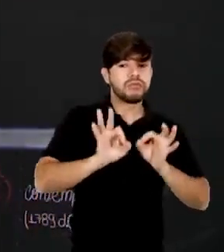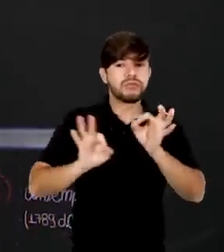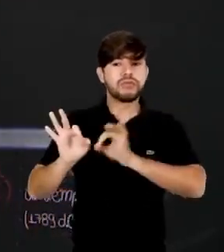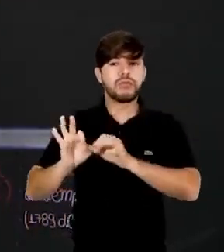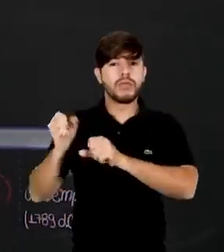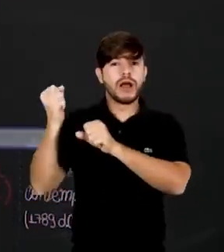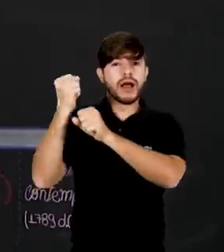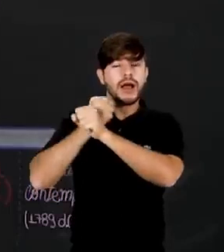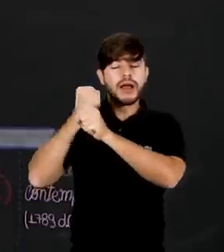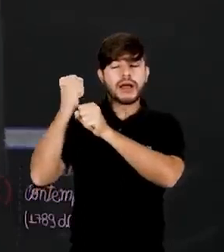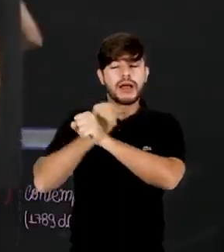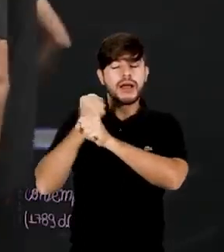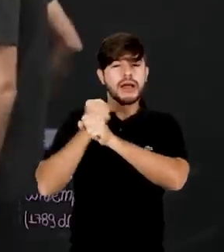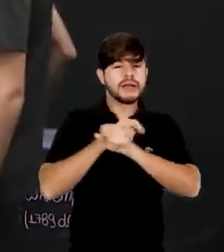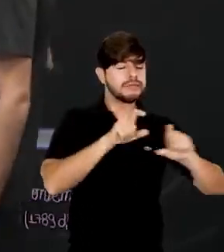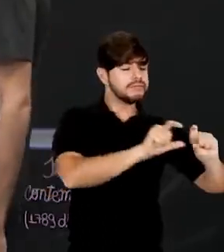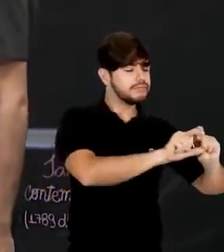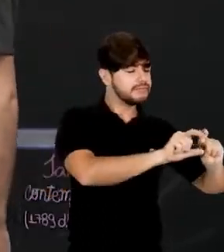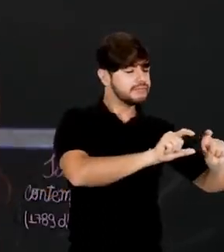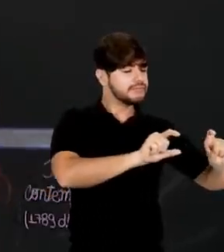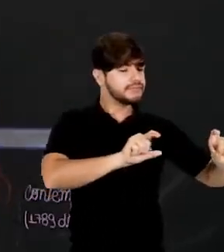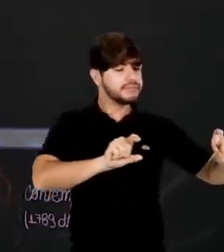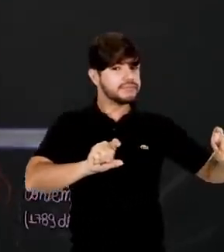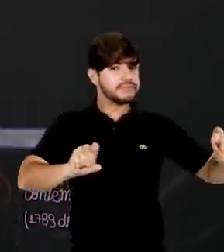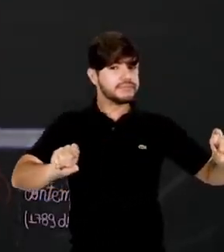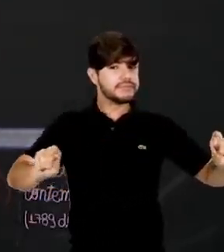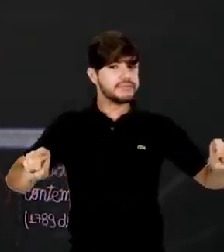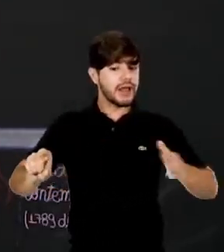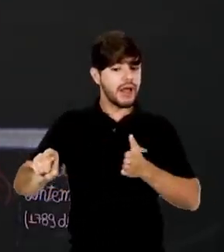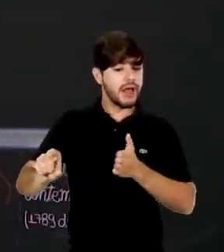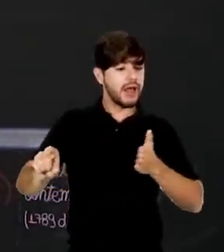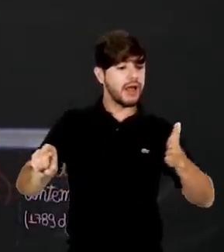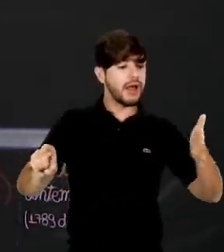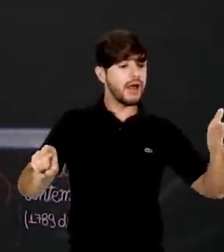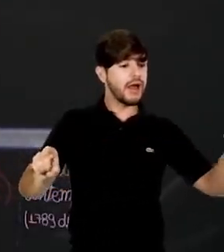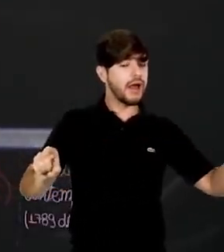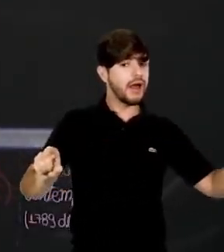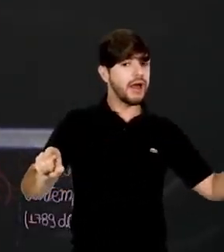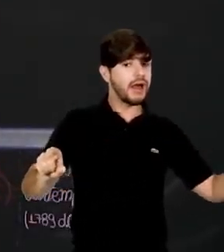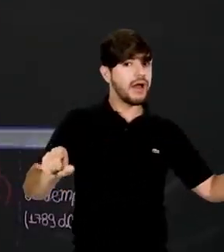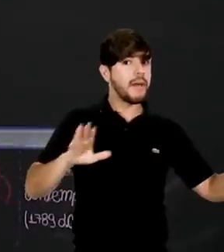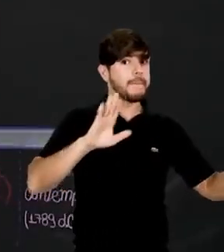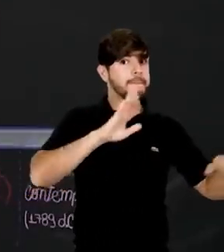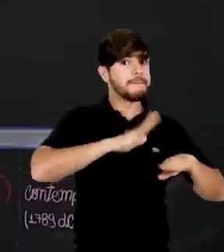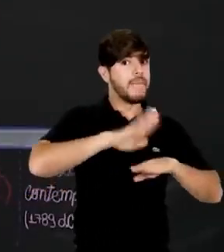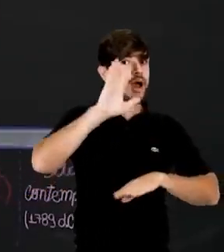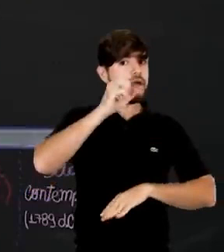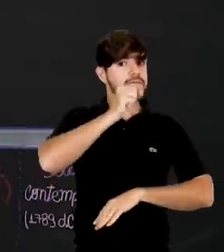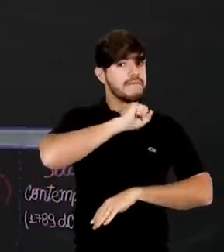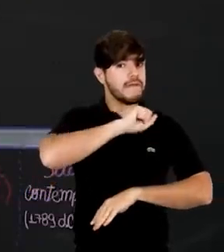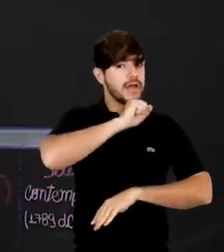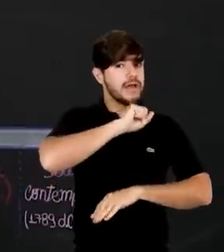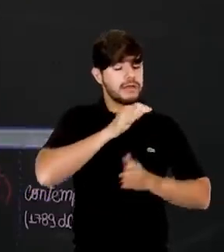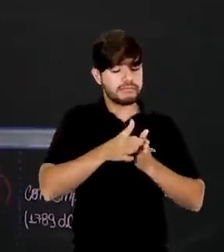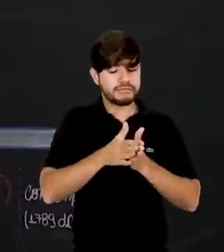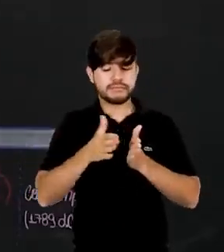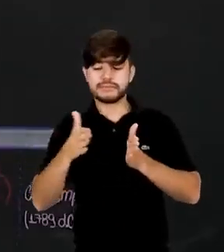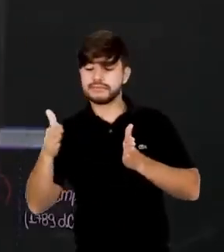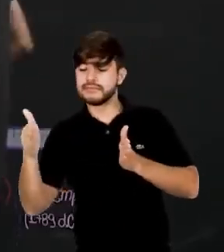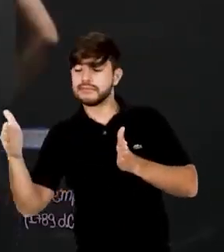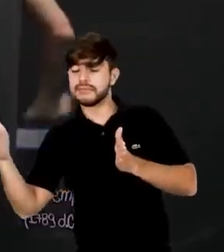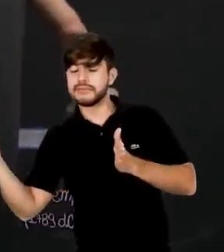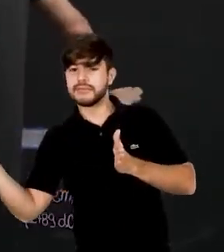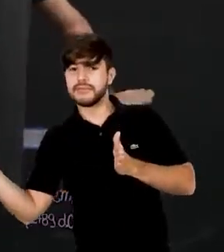tempo numa reta, onde nos espaços à esquerda estão os tempos mais antigos e nos espaços